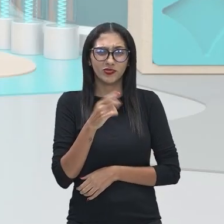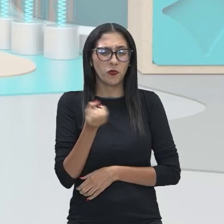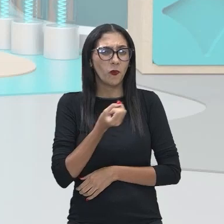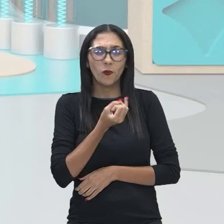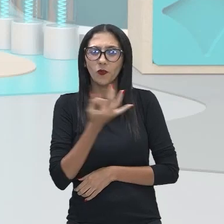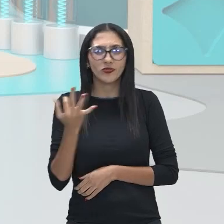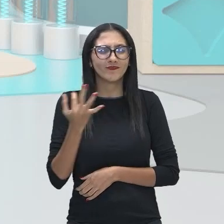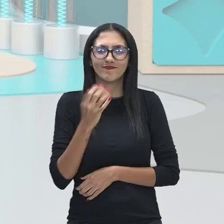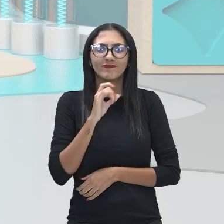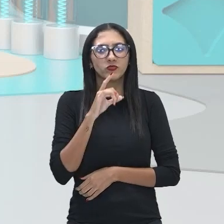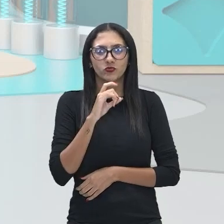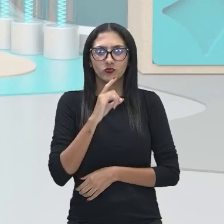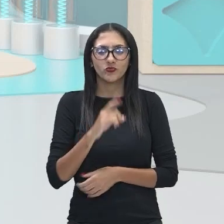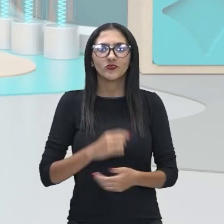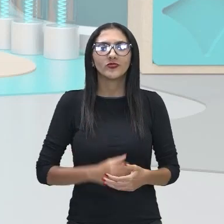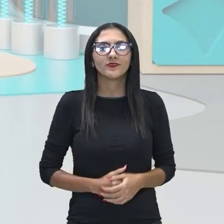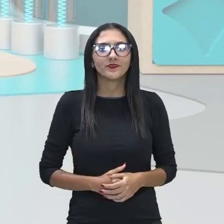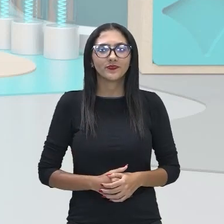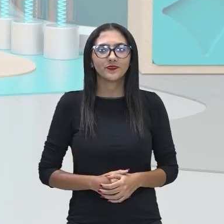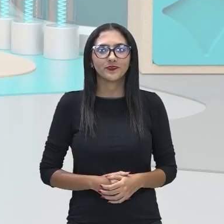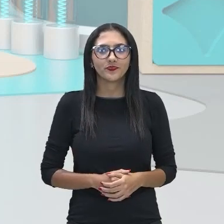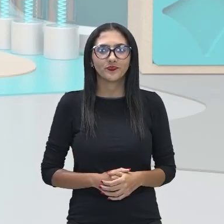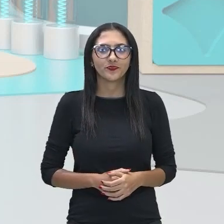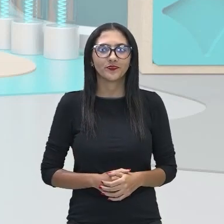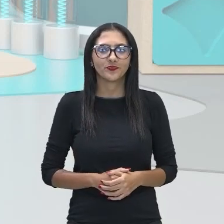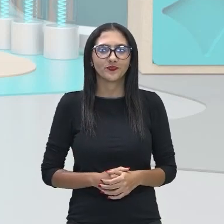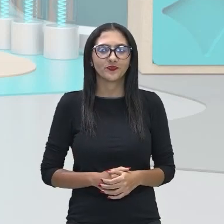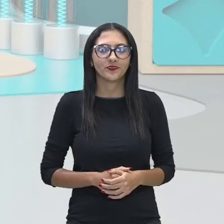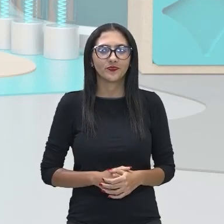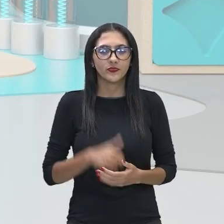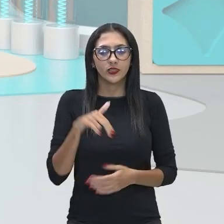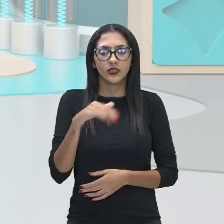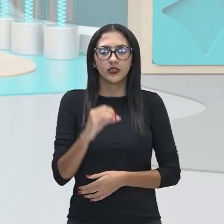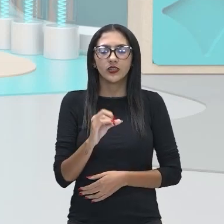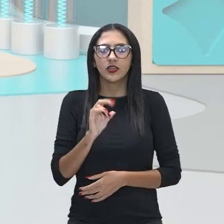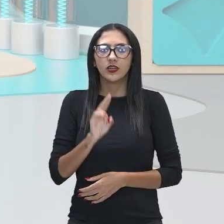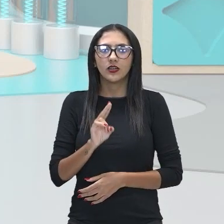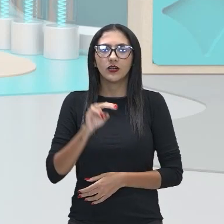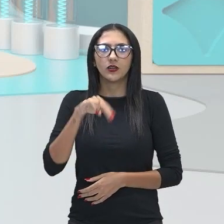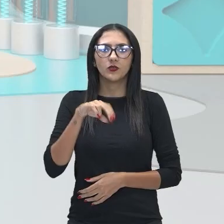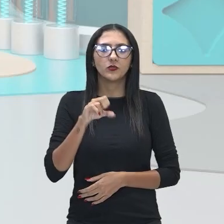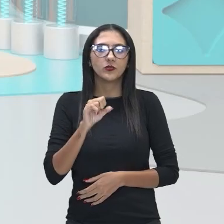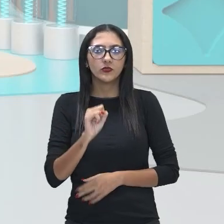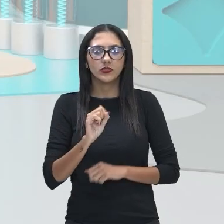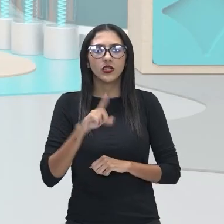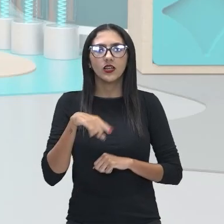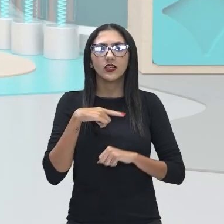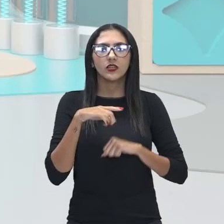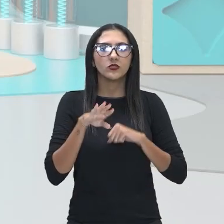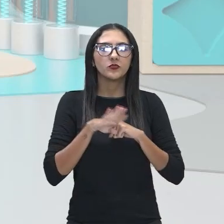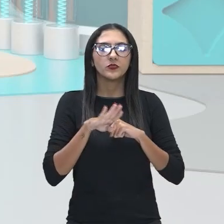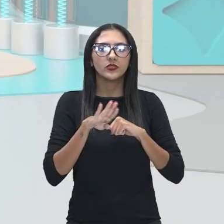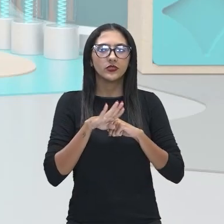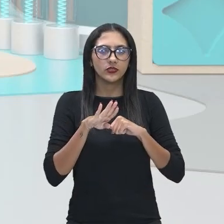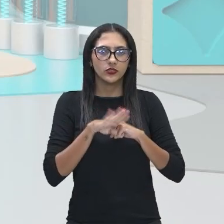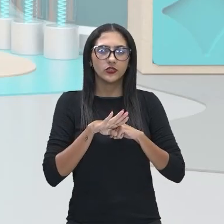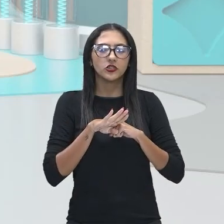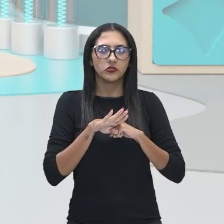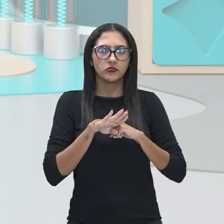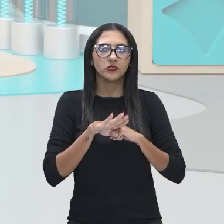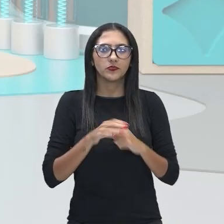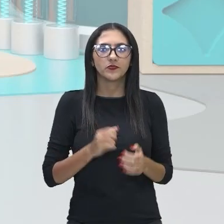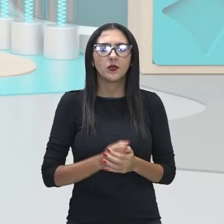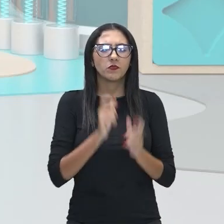já é um prefixo. A palavra nouns significa substantivos, então uncountable